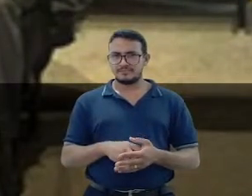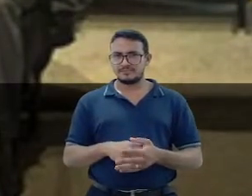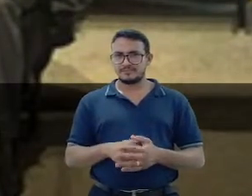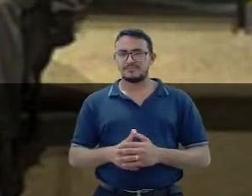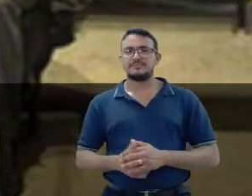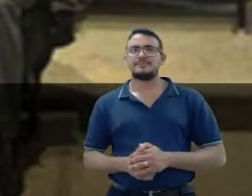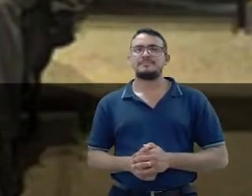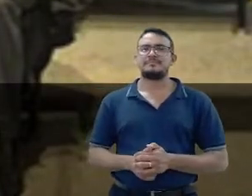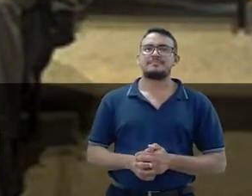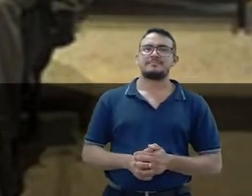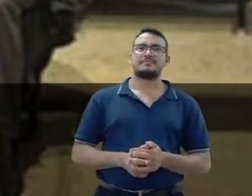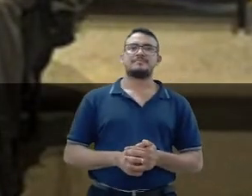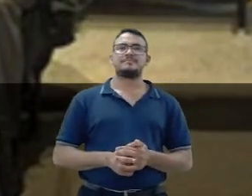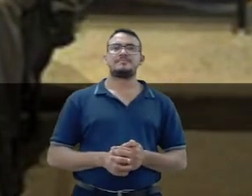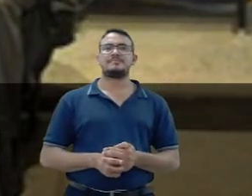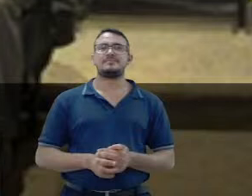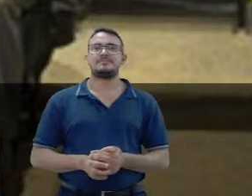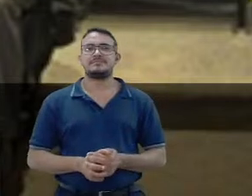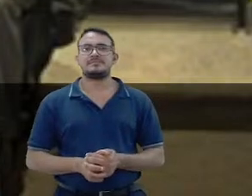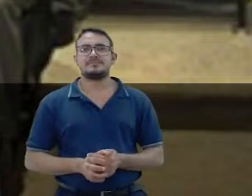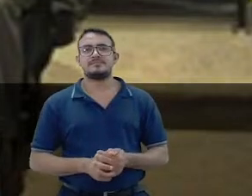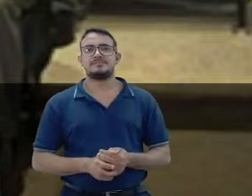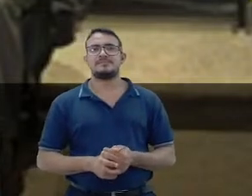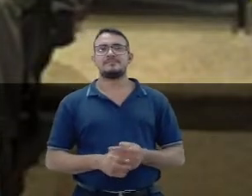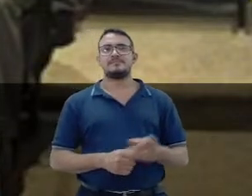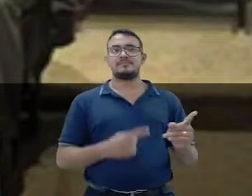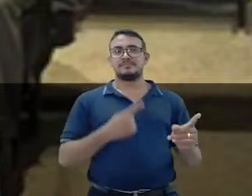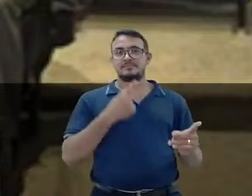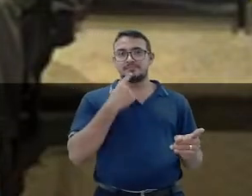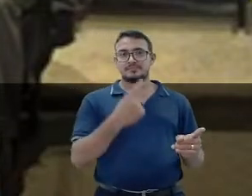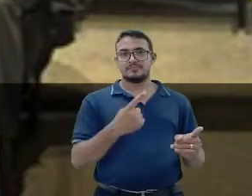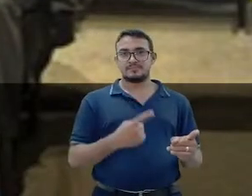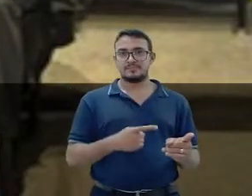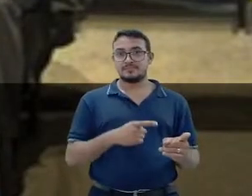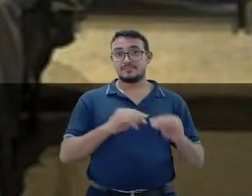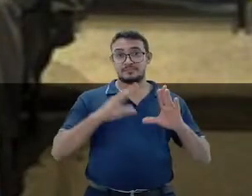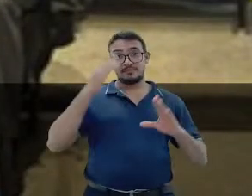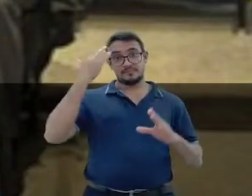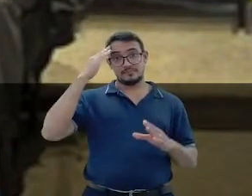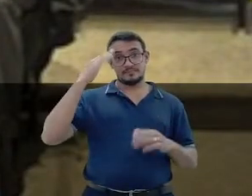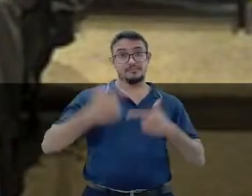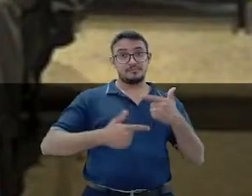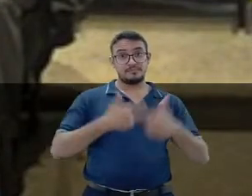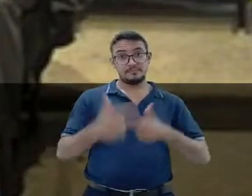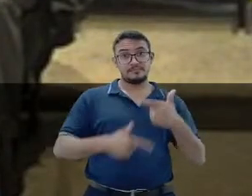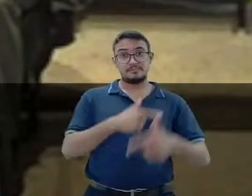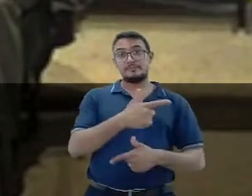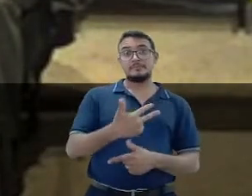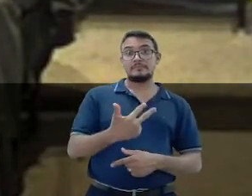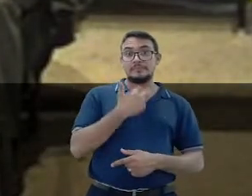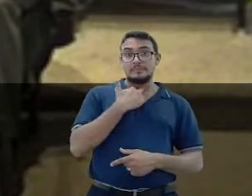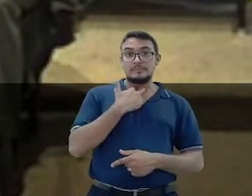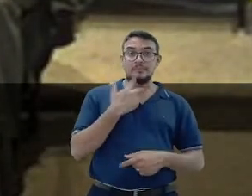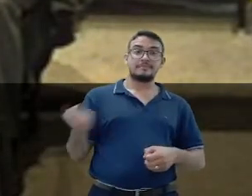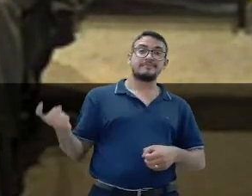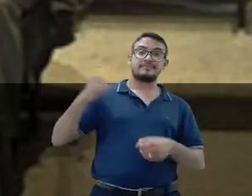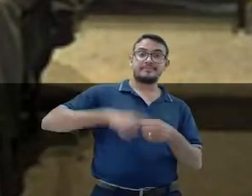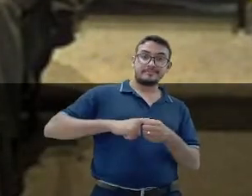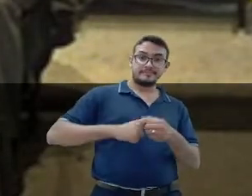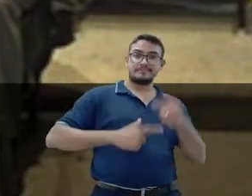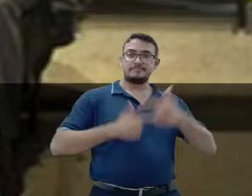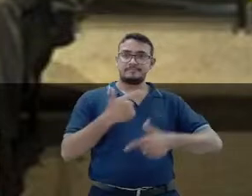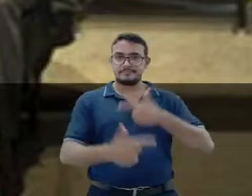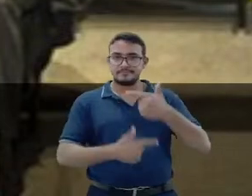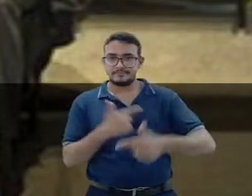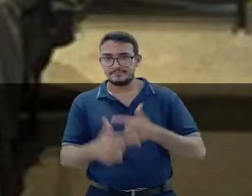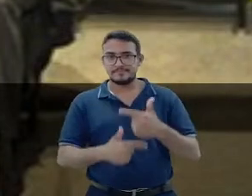Alegando que ela entendia que a trabalhadora não foi impedida de voltar a trabalhar e que ela não visualizava